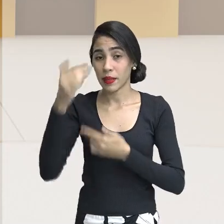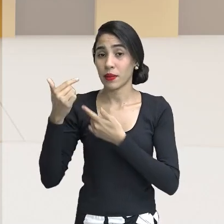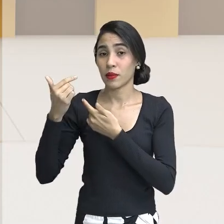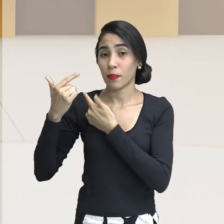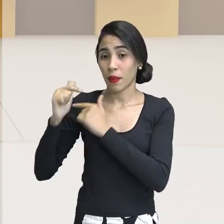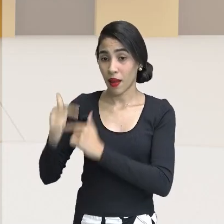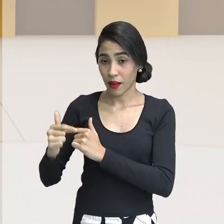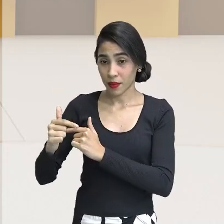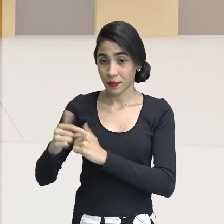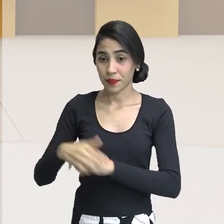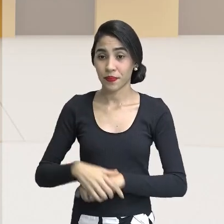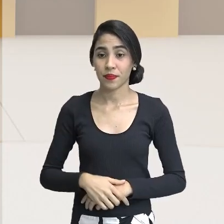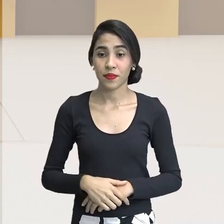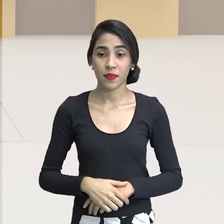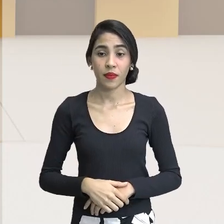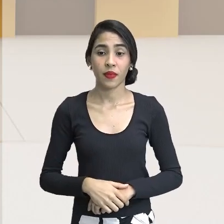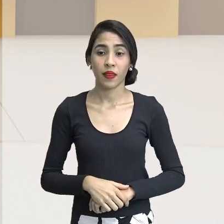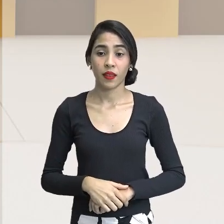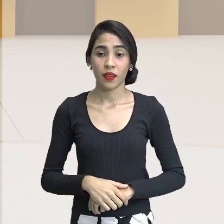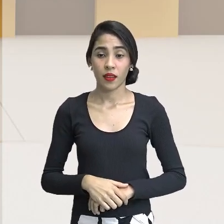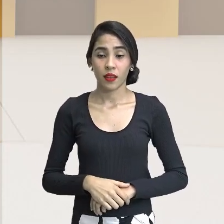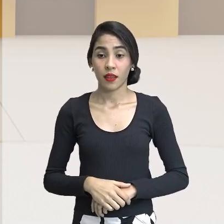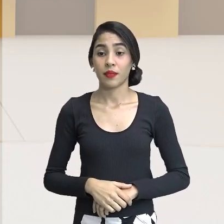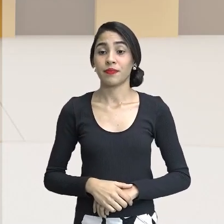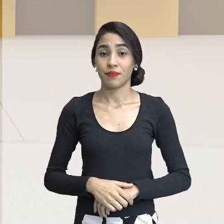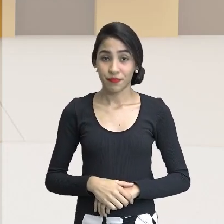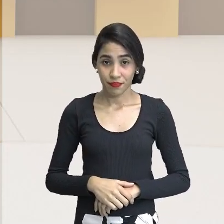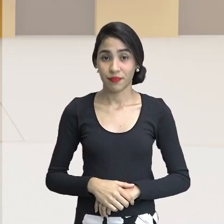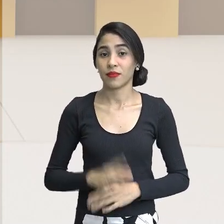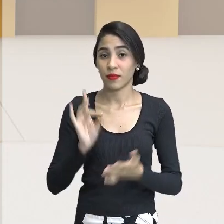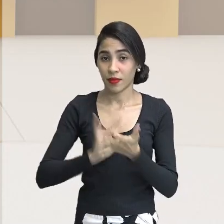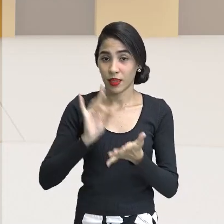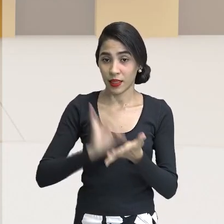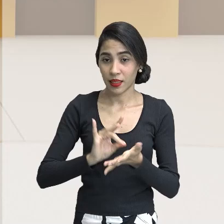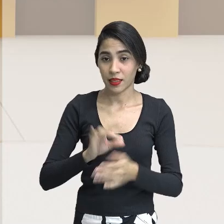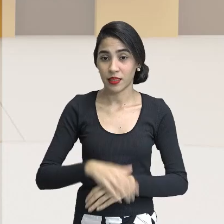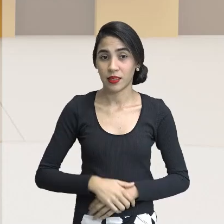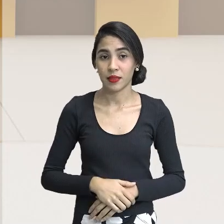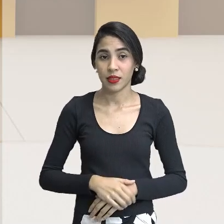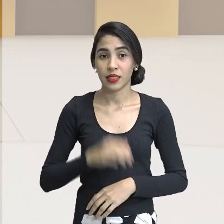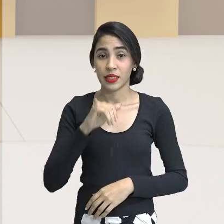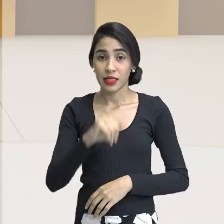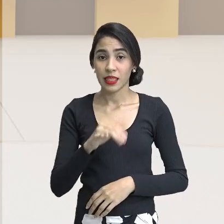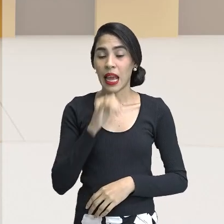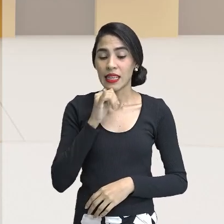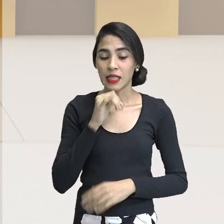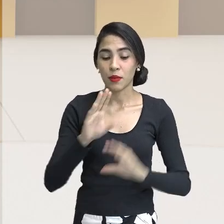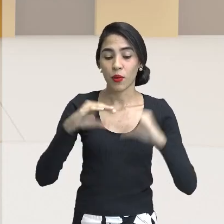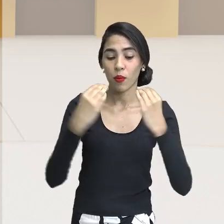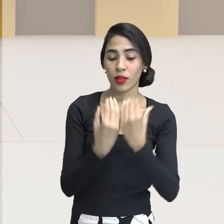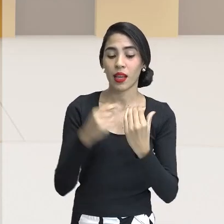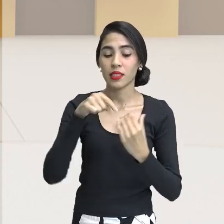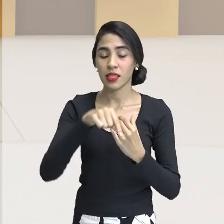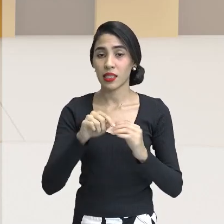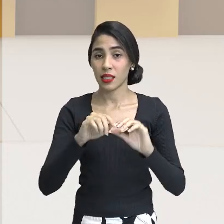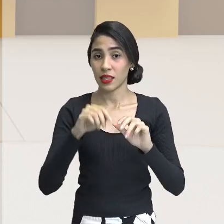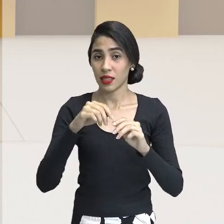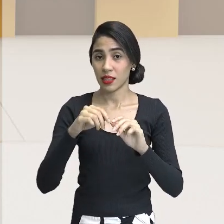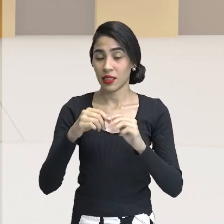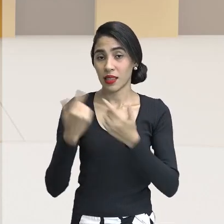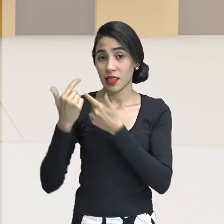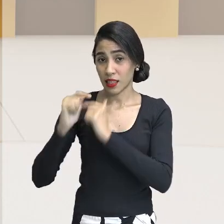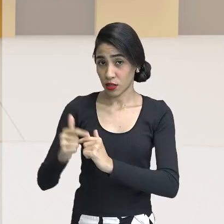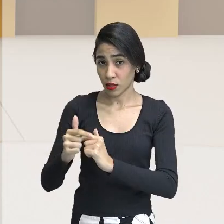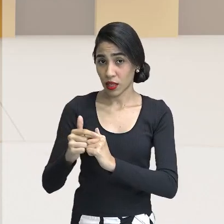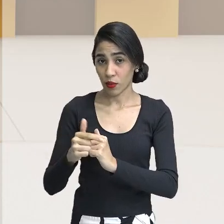né, professor Dário? Exatamente, é justamente isso que nós acabamos de dizer. Se aquela comunidade tradicional, aquele